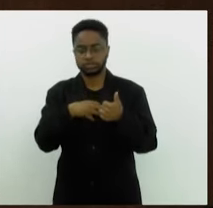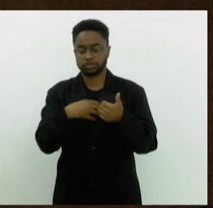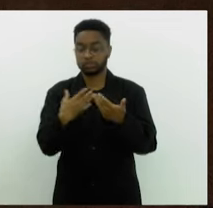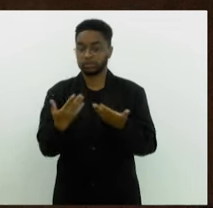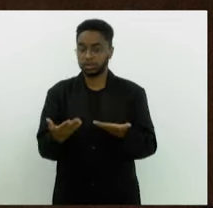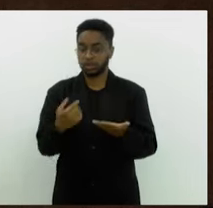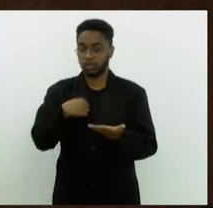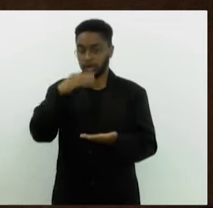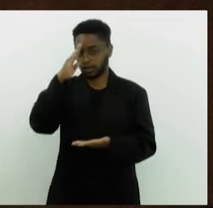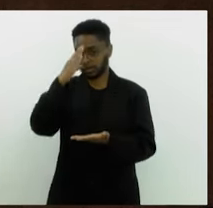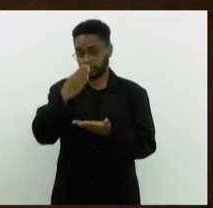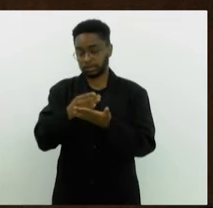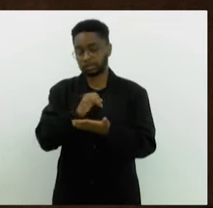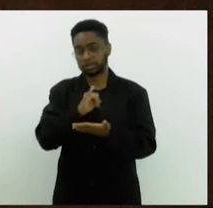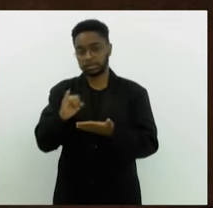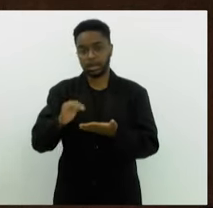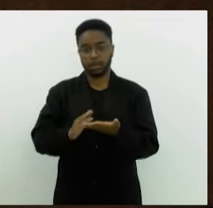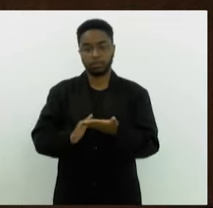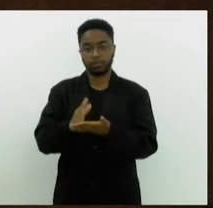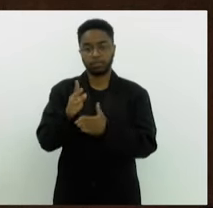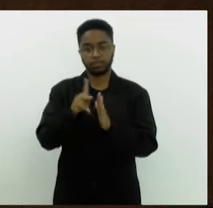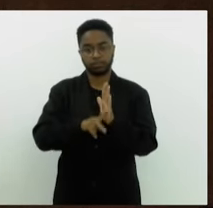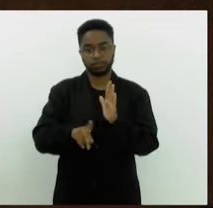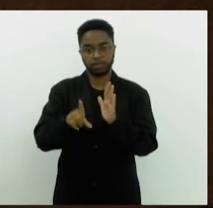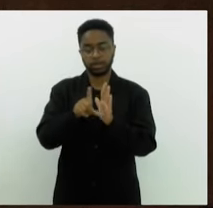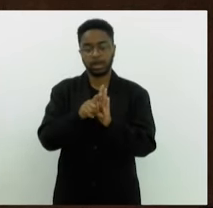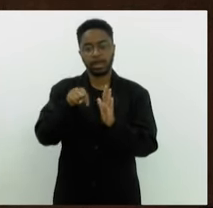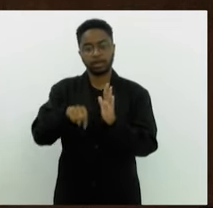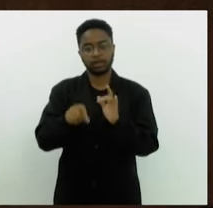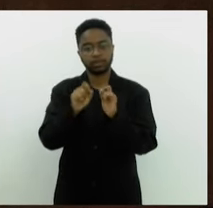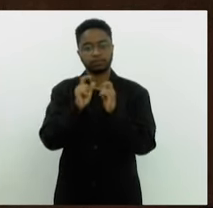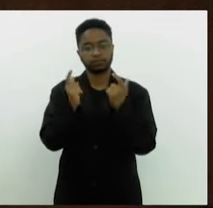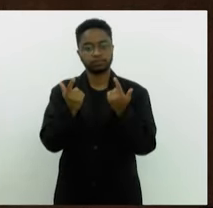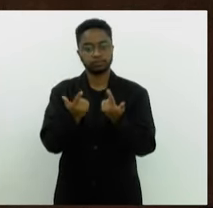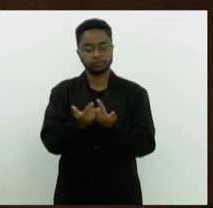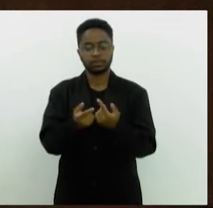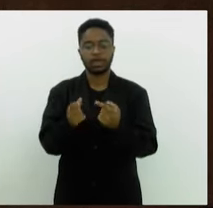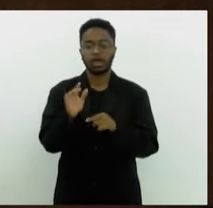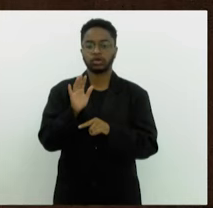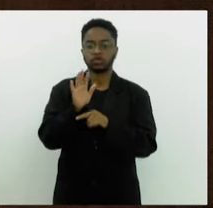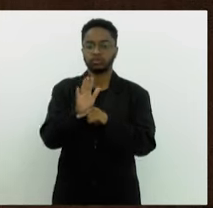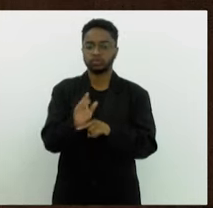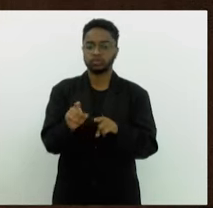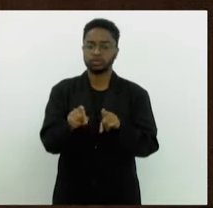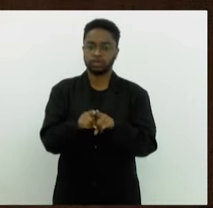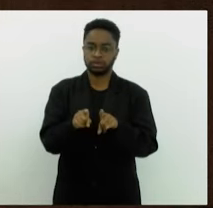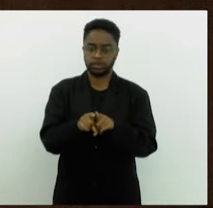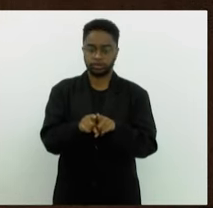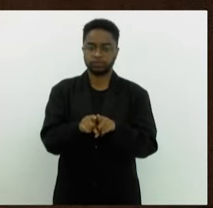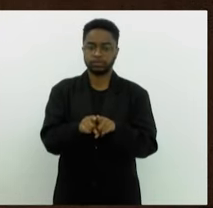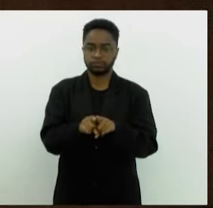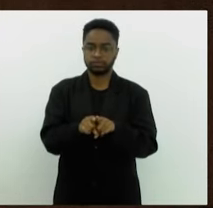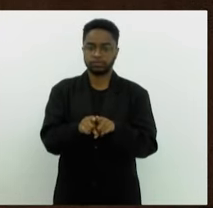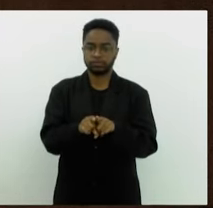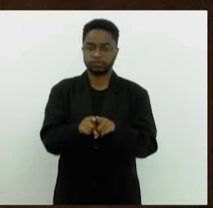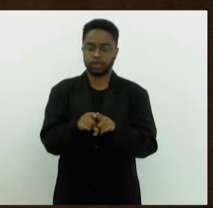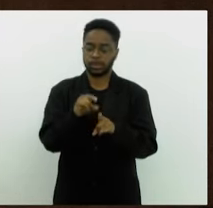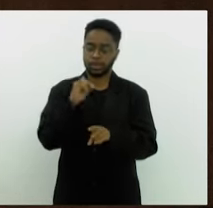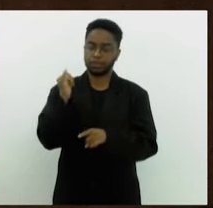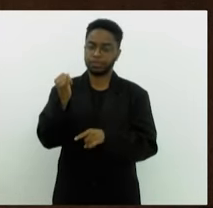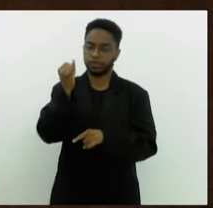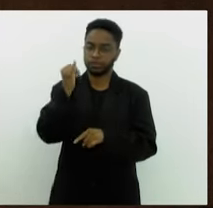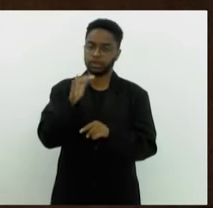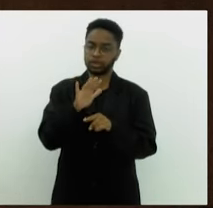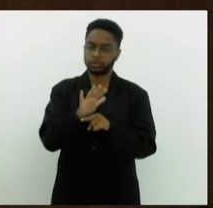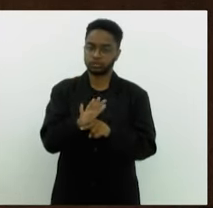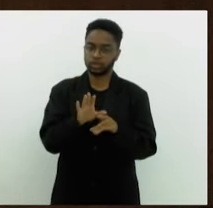com a aprovação desse projeto de lei, a Alerj também está contribuindo, fazendo uma contribuição importante